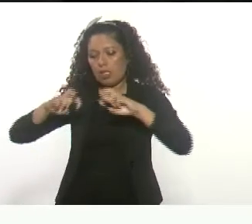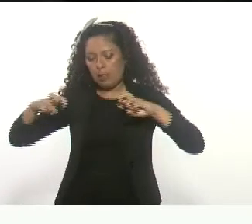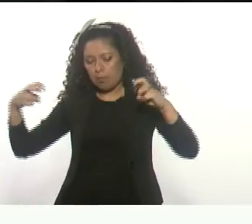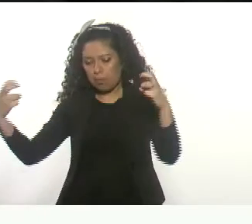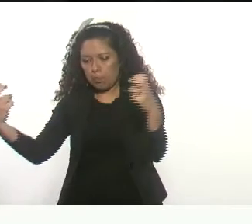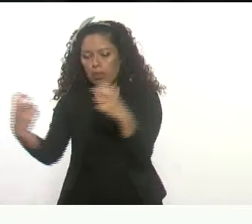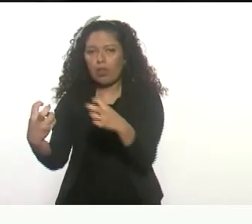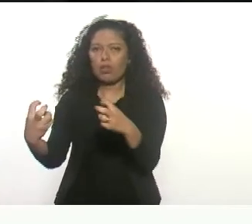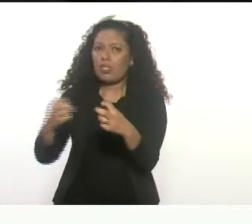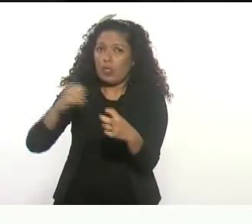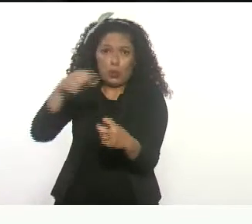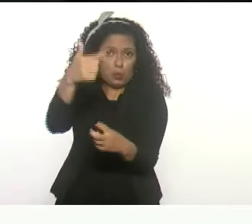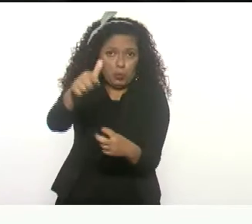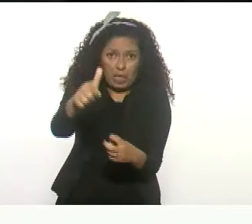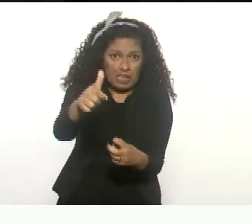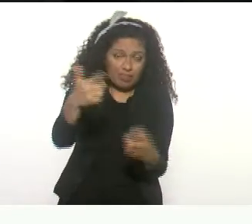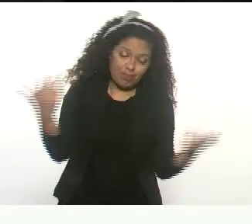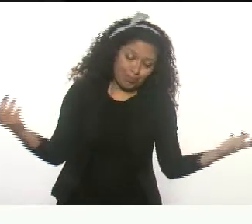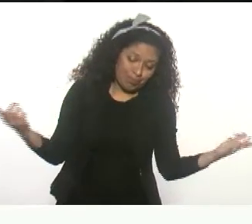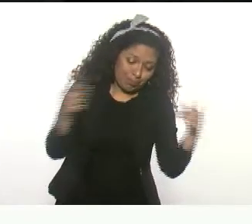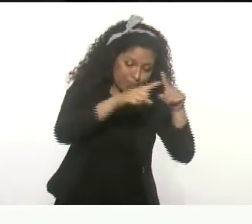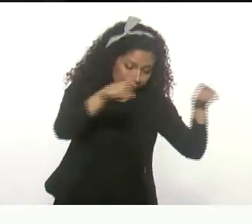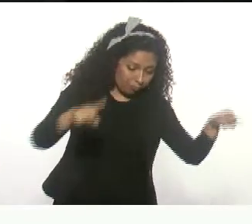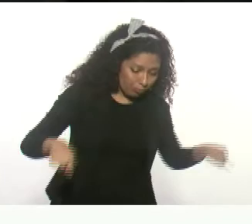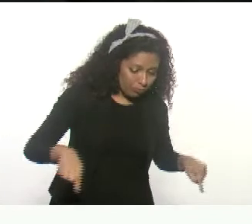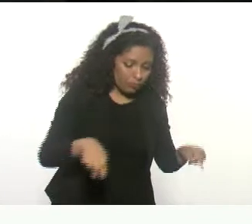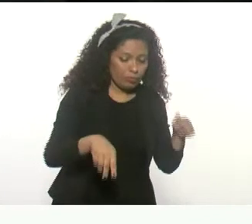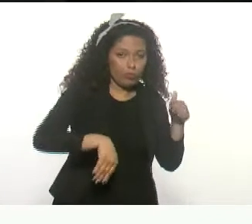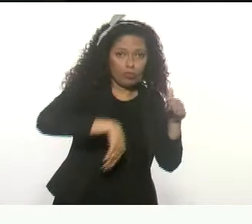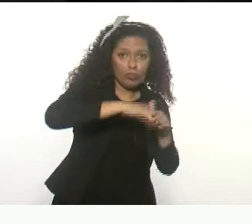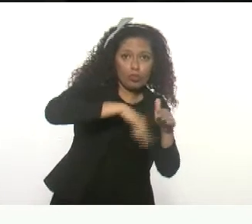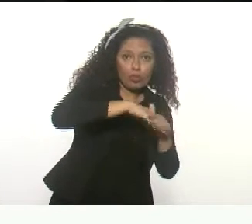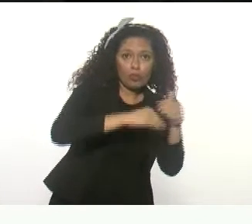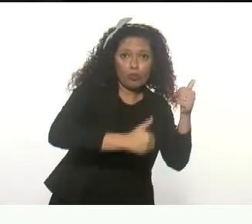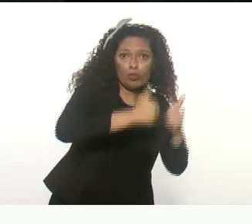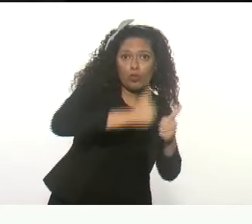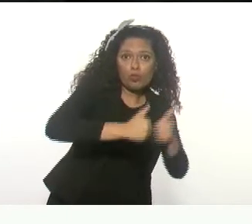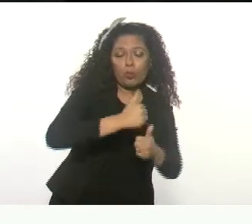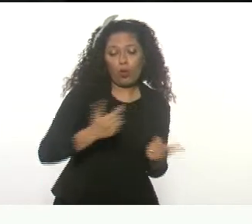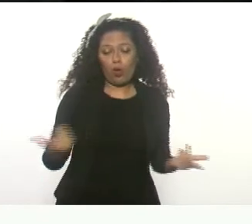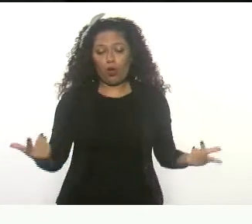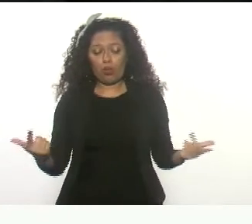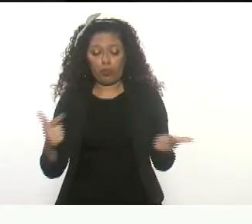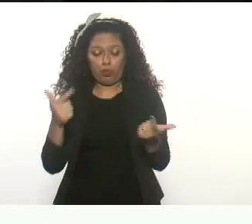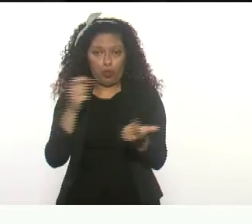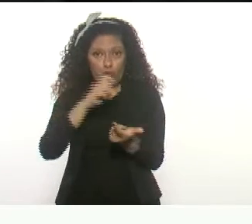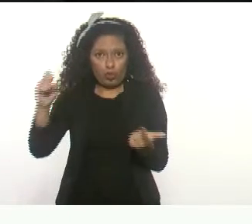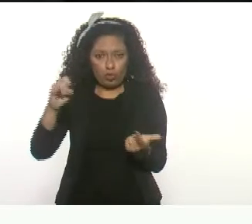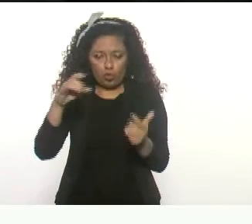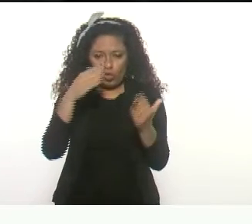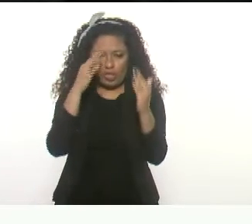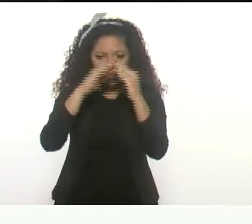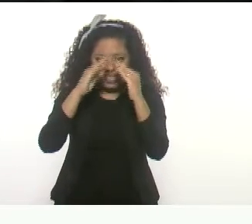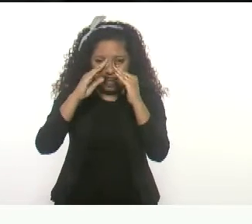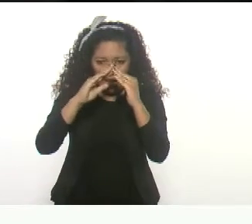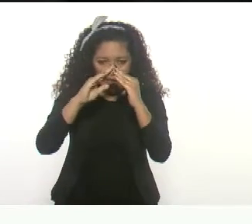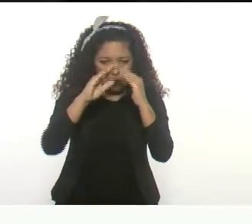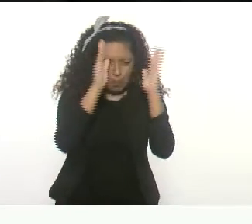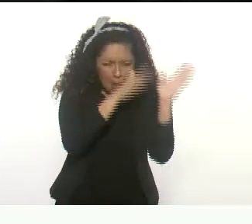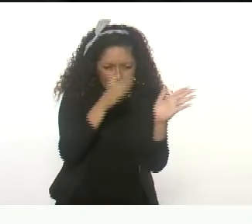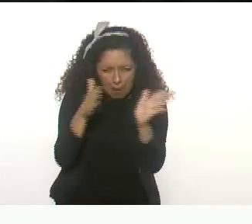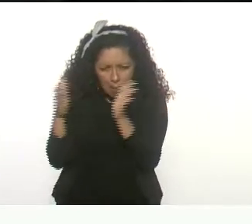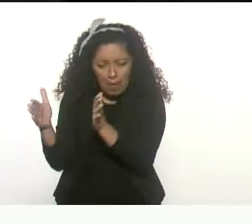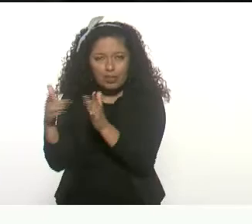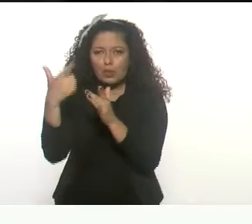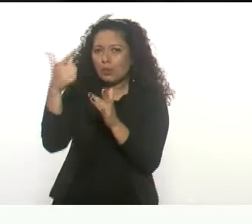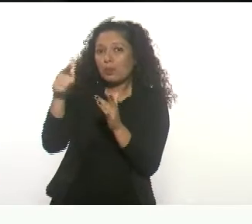dá. Não tem um pátio, não tem um espaço para o aluno ter uma recreação. É muito complicado. E,